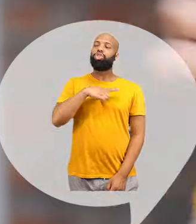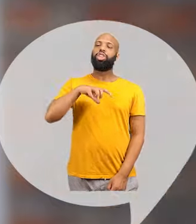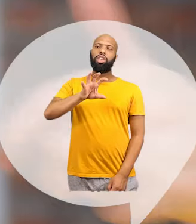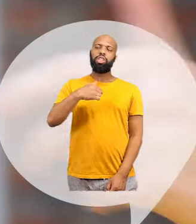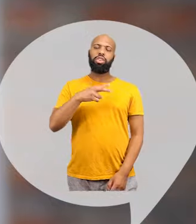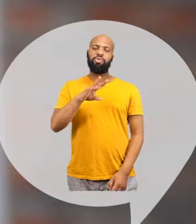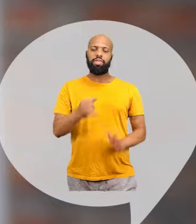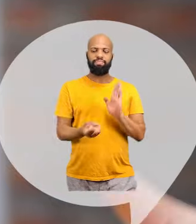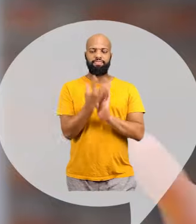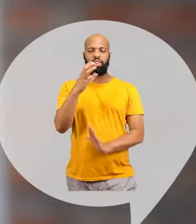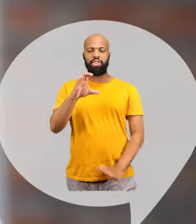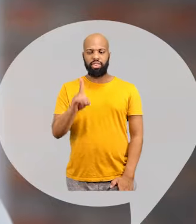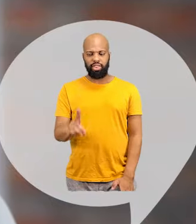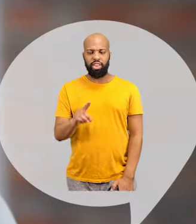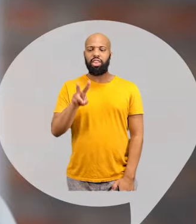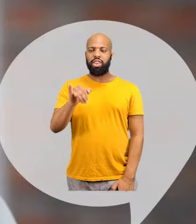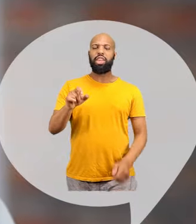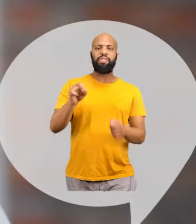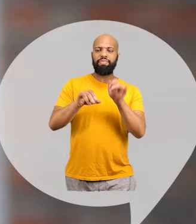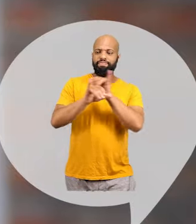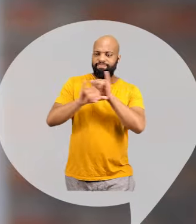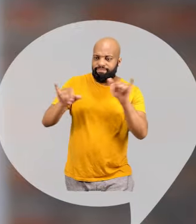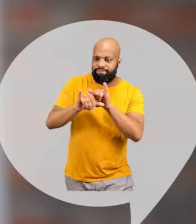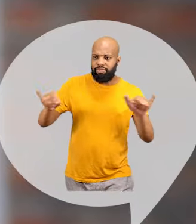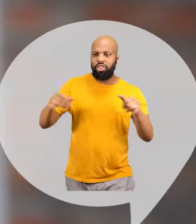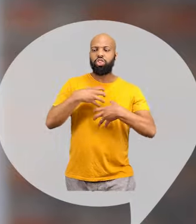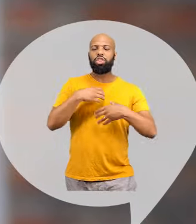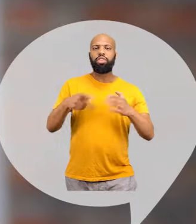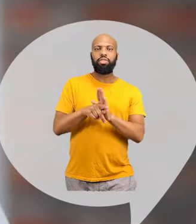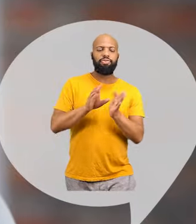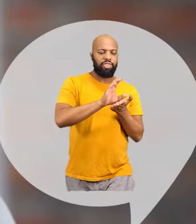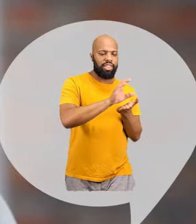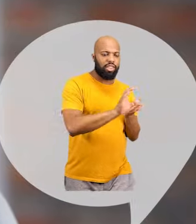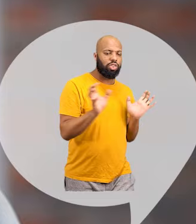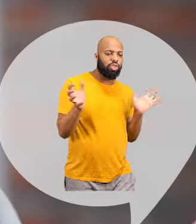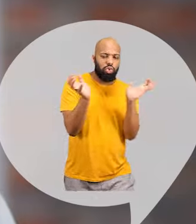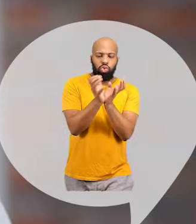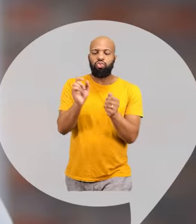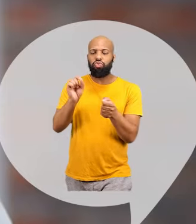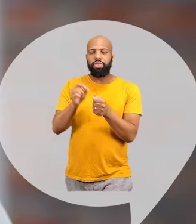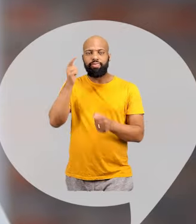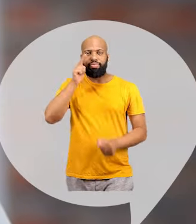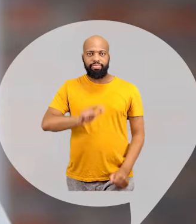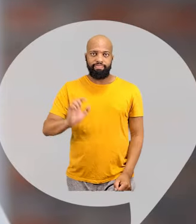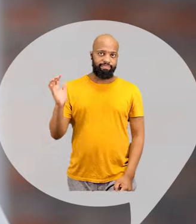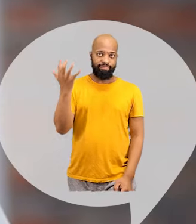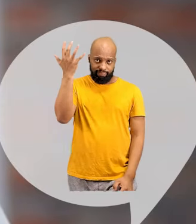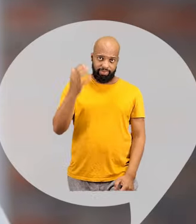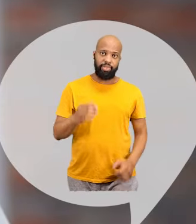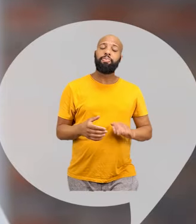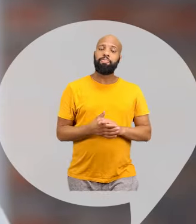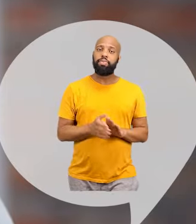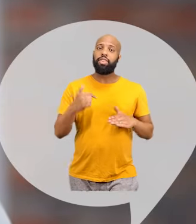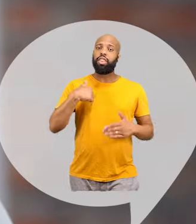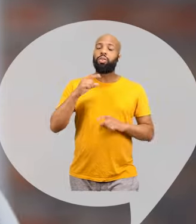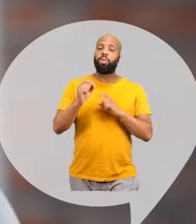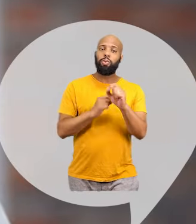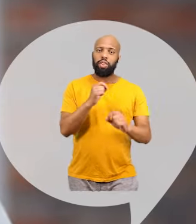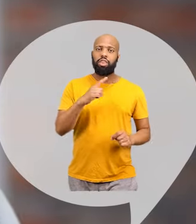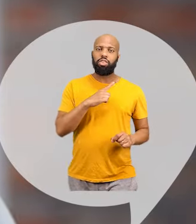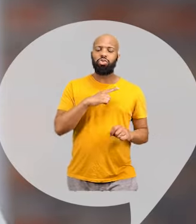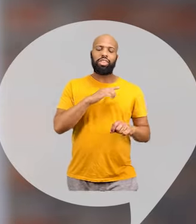tipo vamos fazer isso então vamos fazer um disco vamos fazer a campanha vou fazer uma campanha de financiamento coletivo para fazer o disco acontecer e eu tava